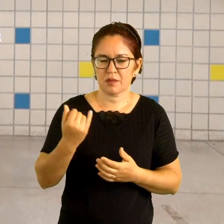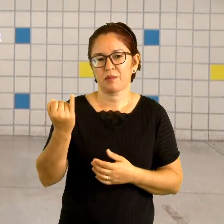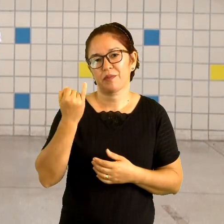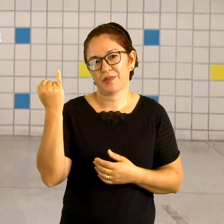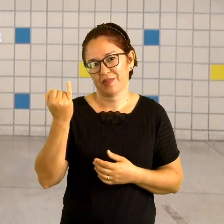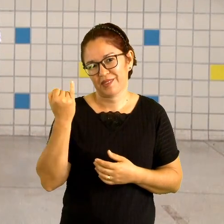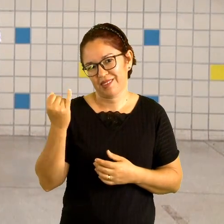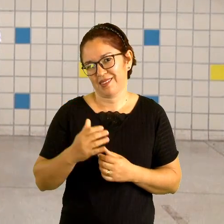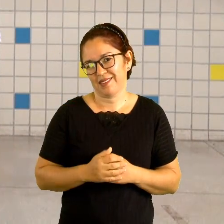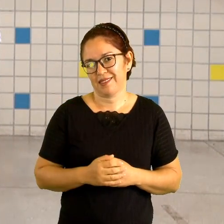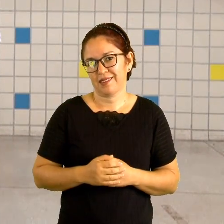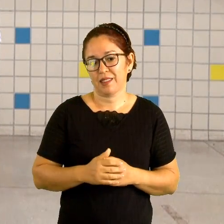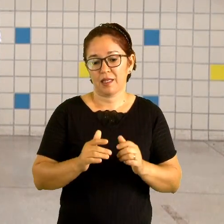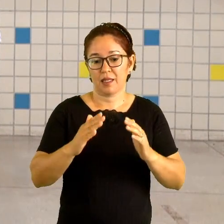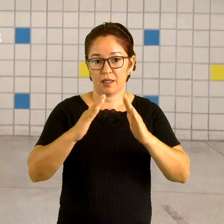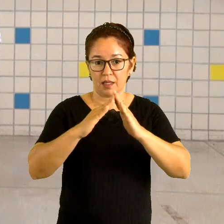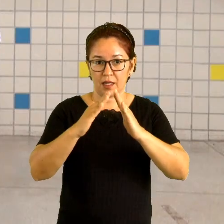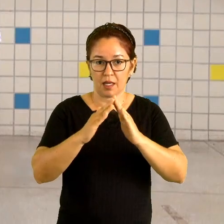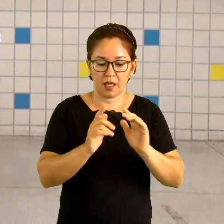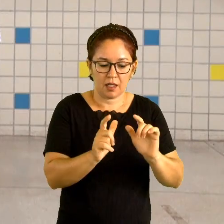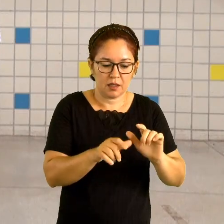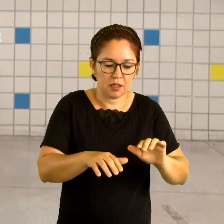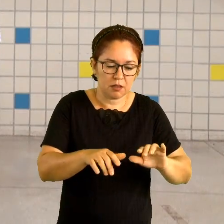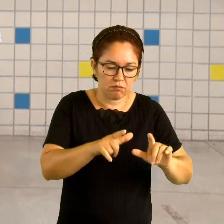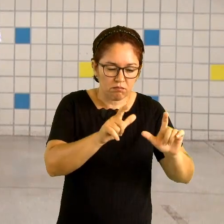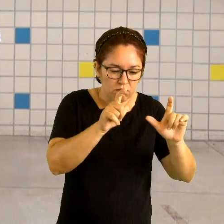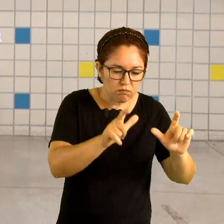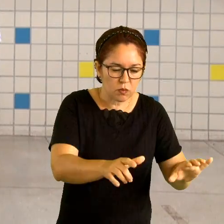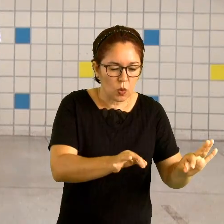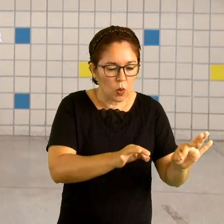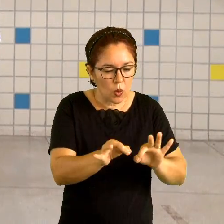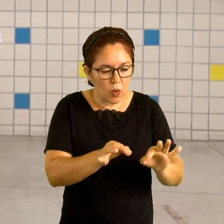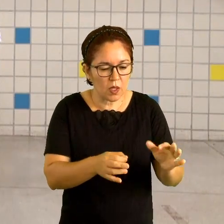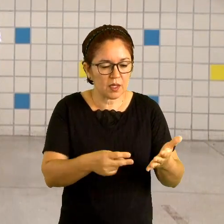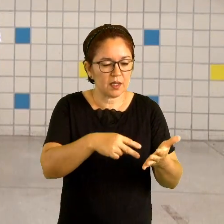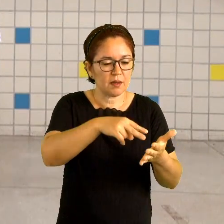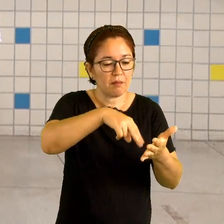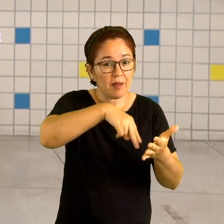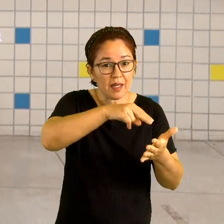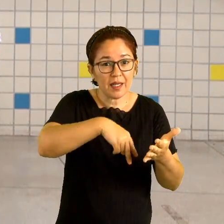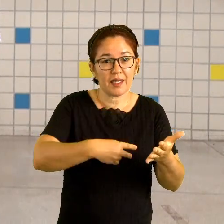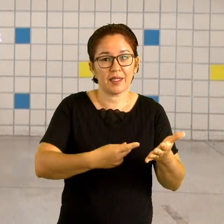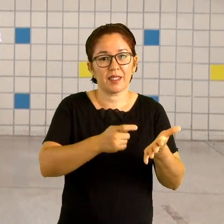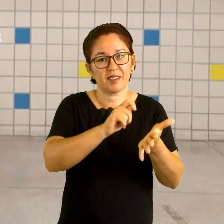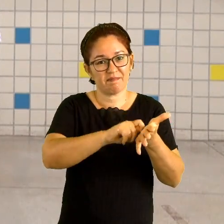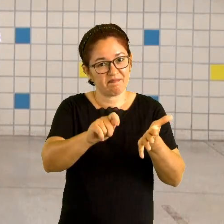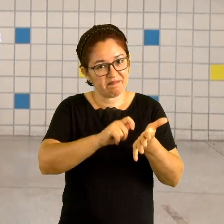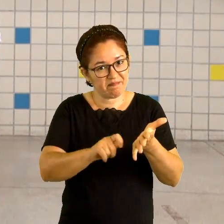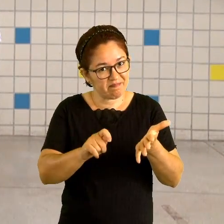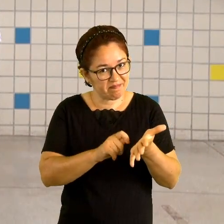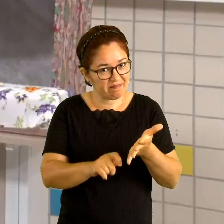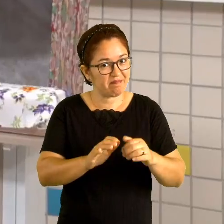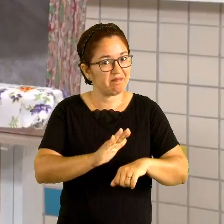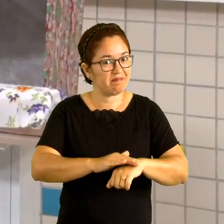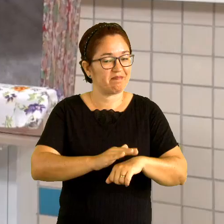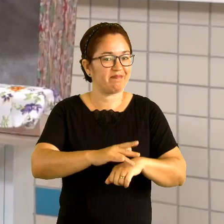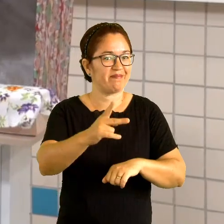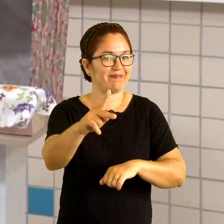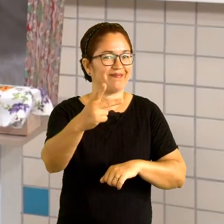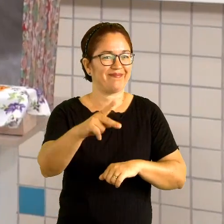de vocês, um cantinho para ler, um cantinho para escrever, certo? E nós vamos retornar